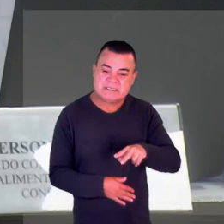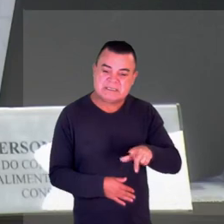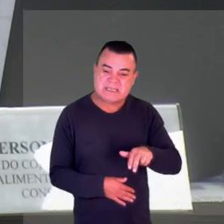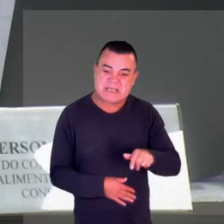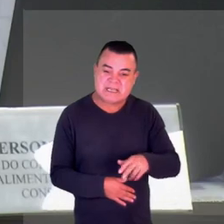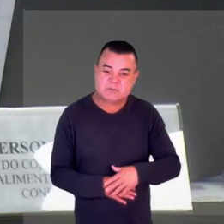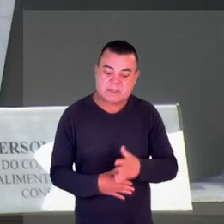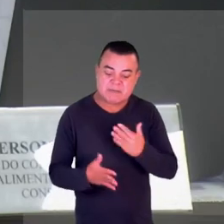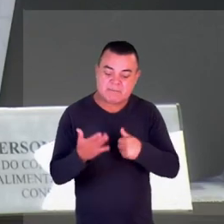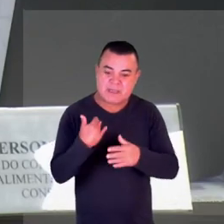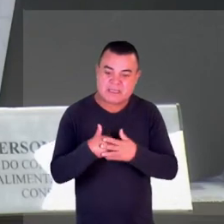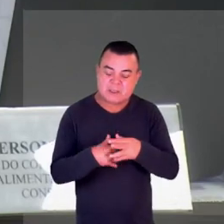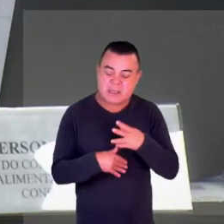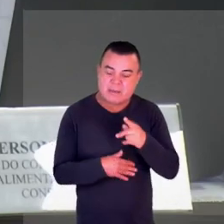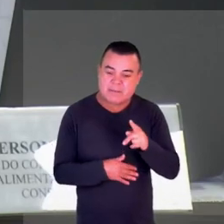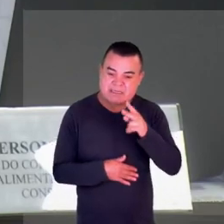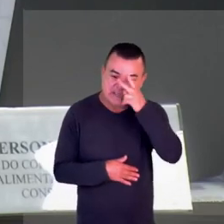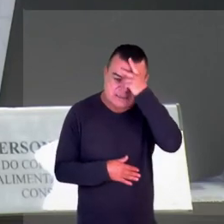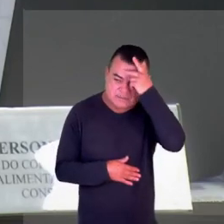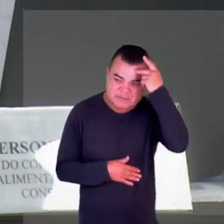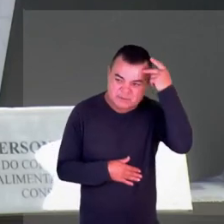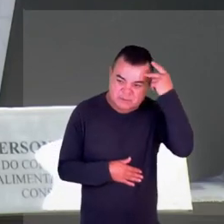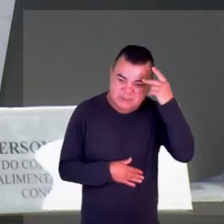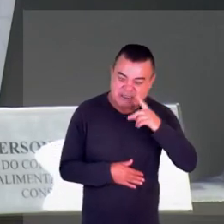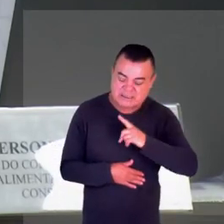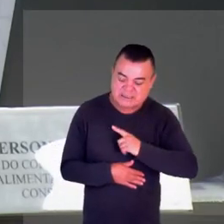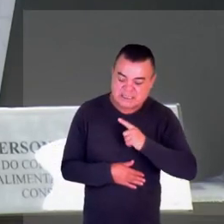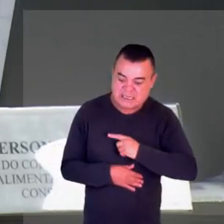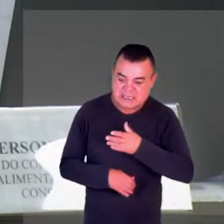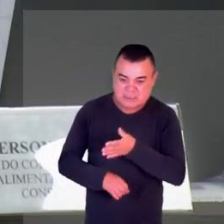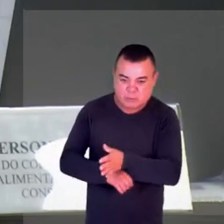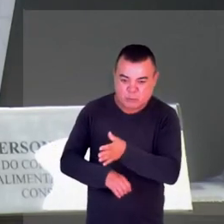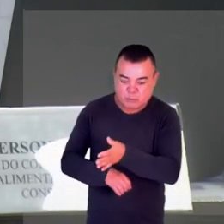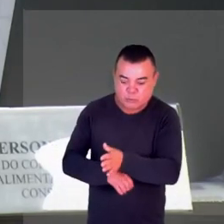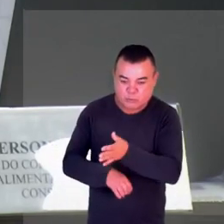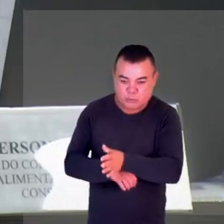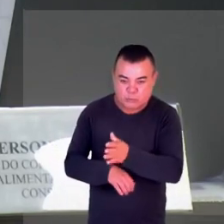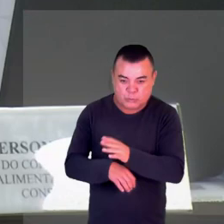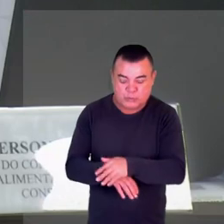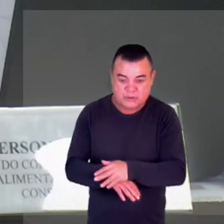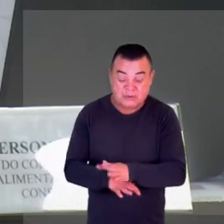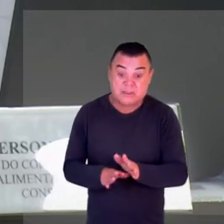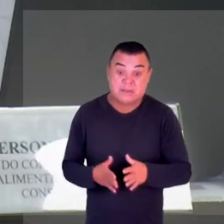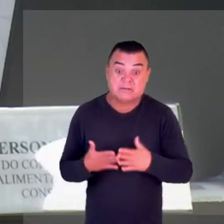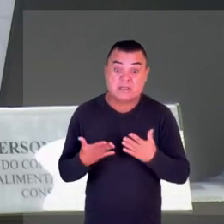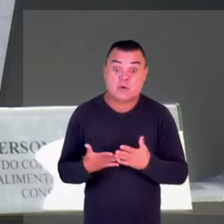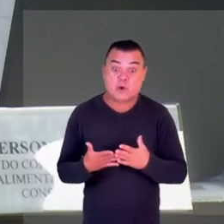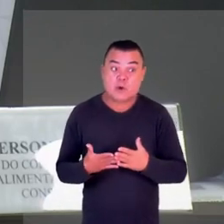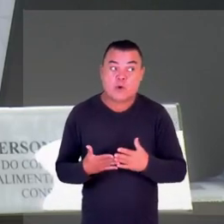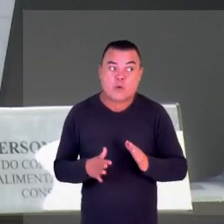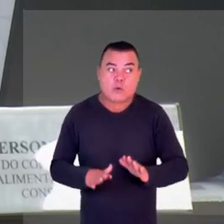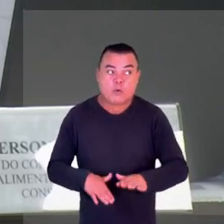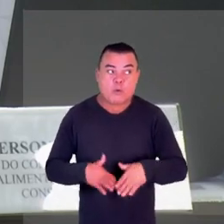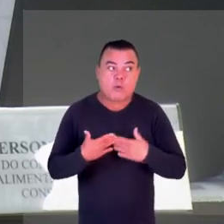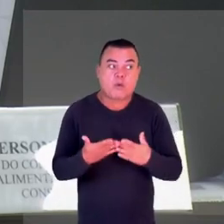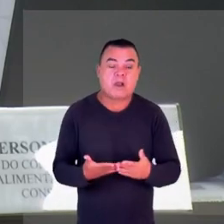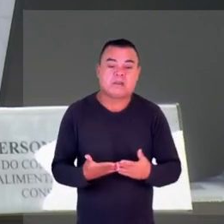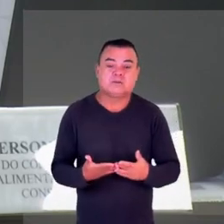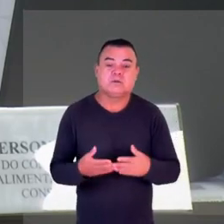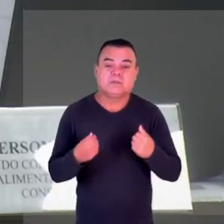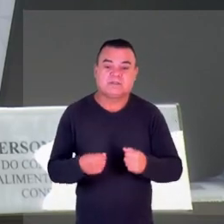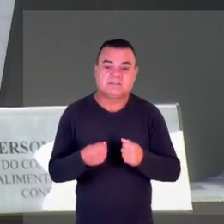as pessoas fiquem tendo acesso aquilo e portanto quando necessário for